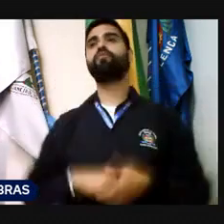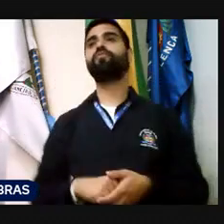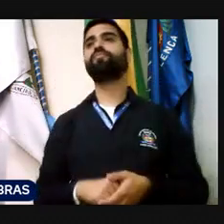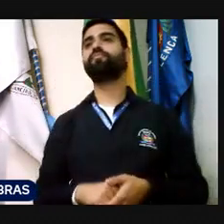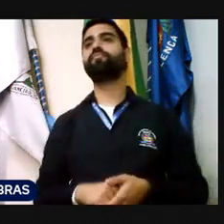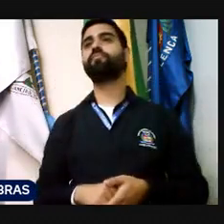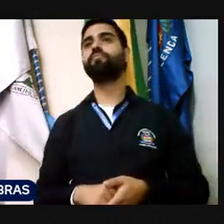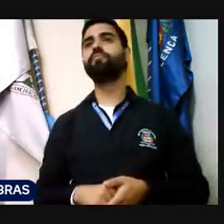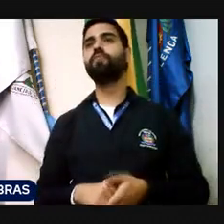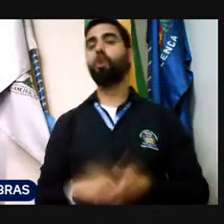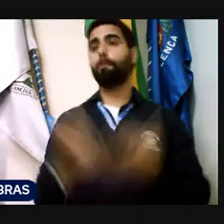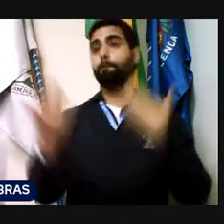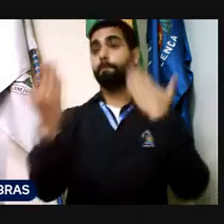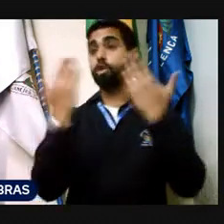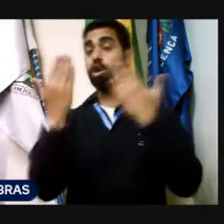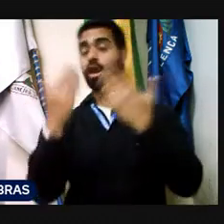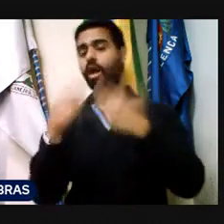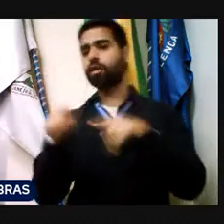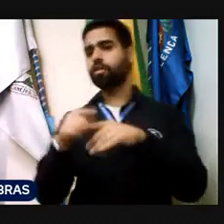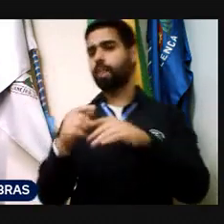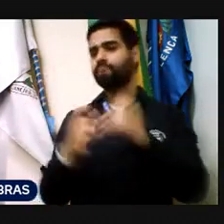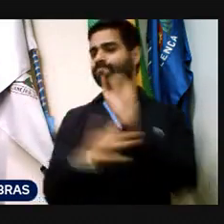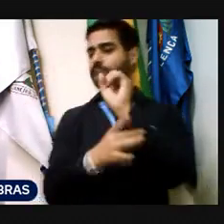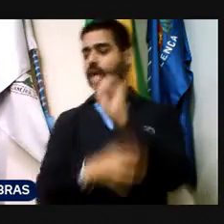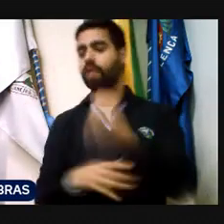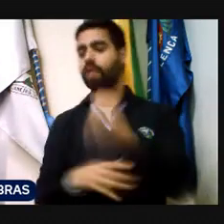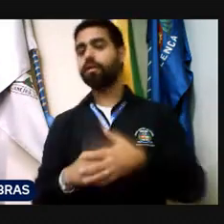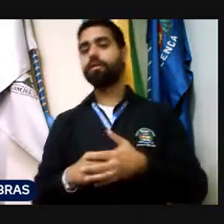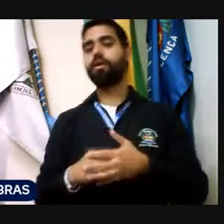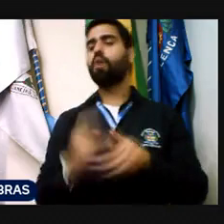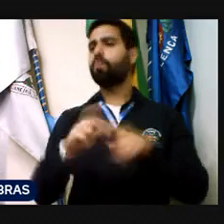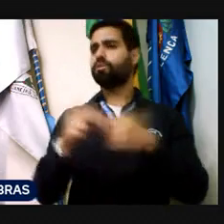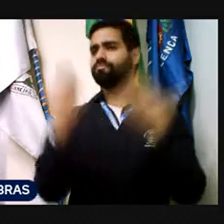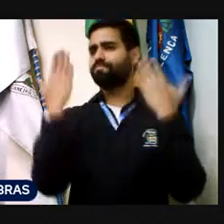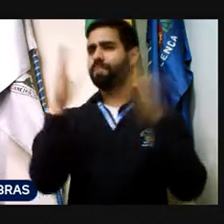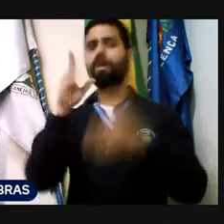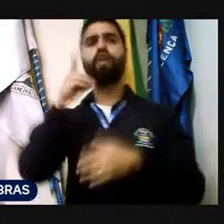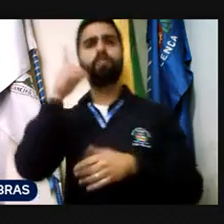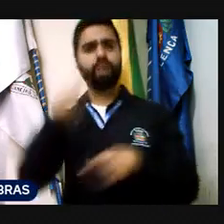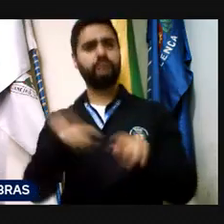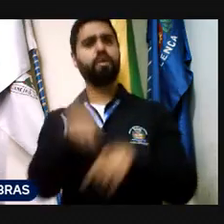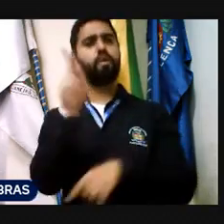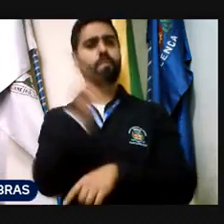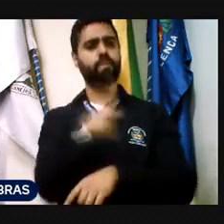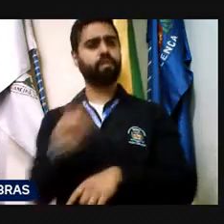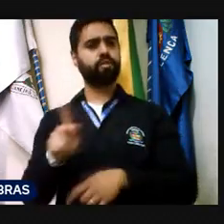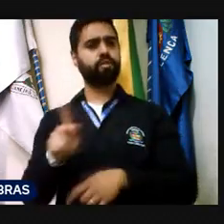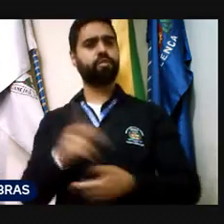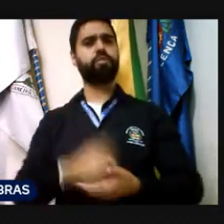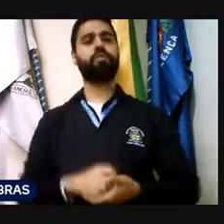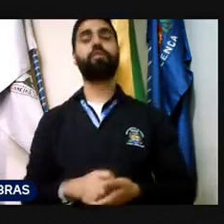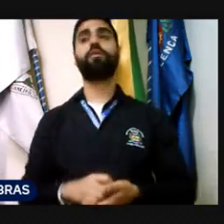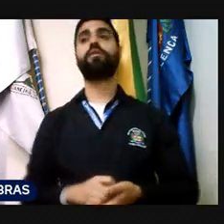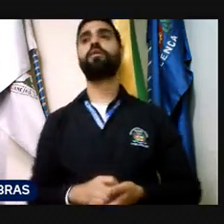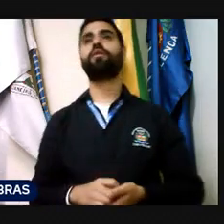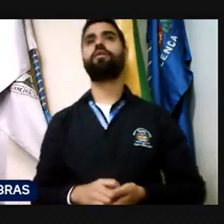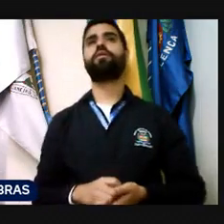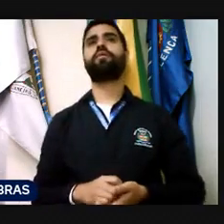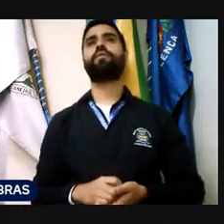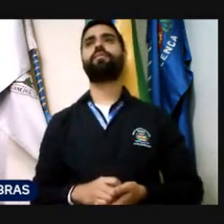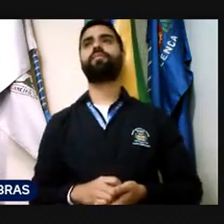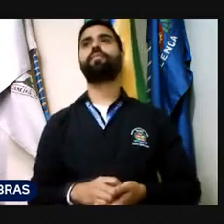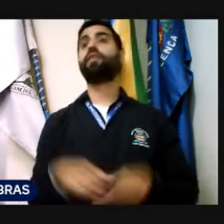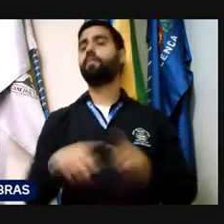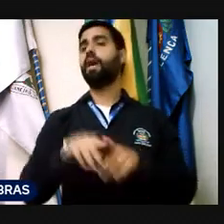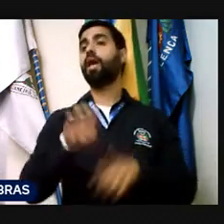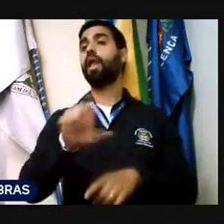físico quanto psicológico, de uma criança. Então, está de parabéns ao deputado, aos professores e os coordenadores, aí, a Elô,